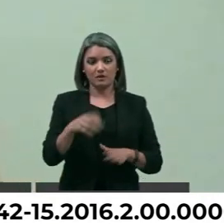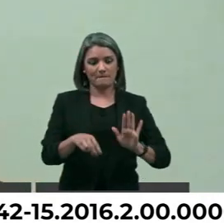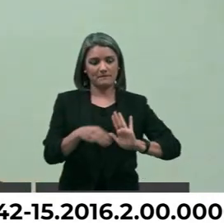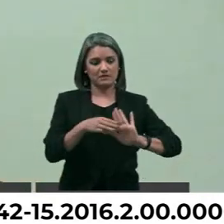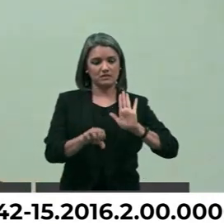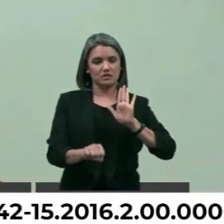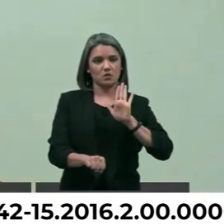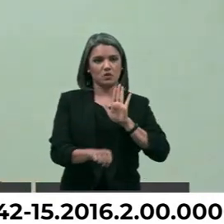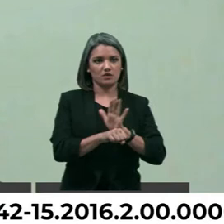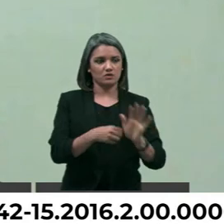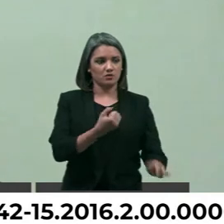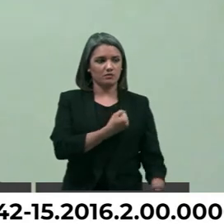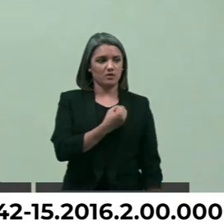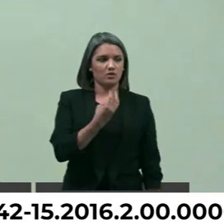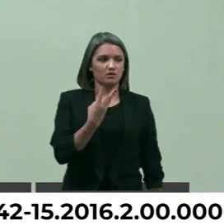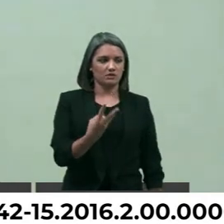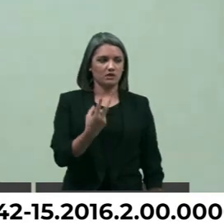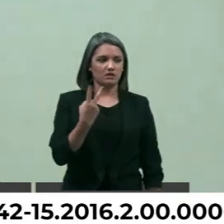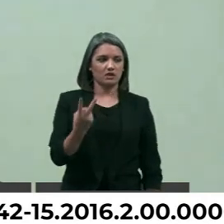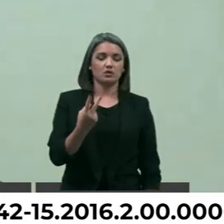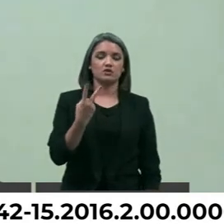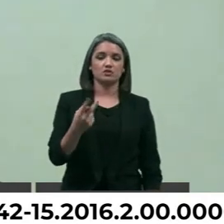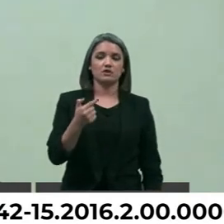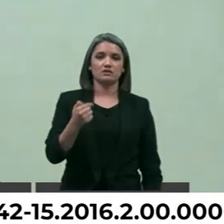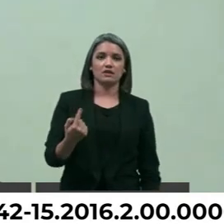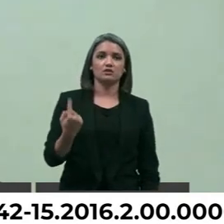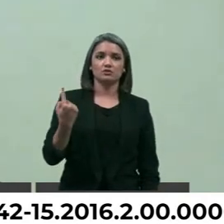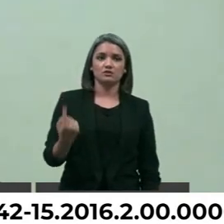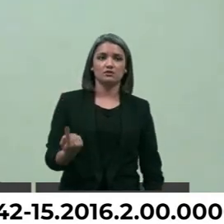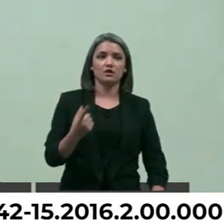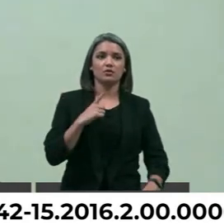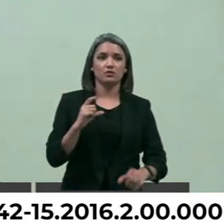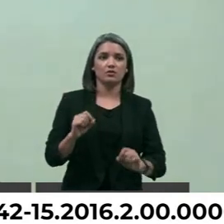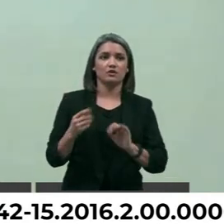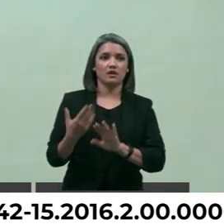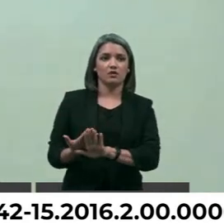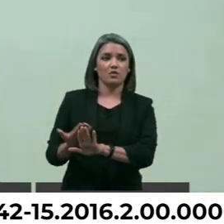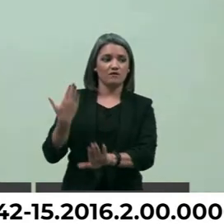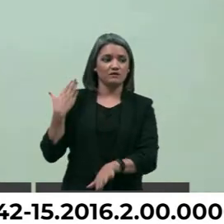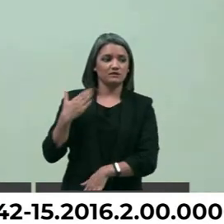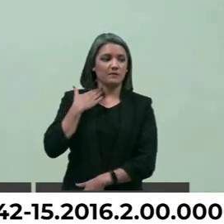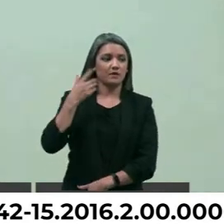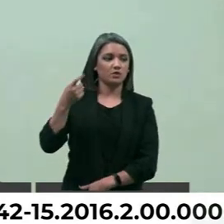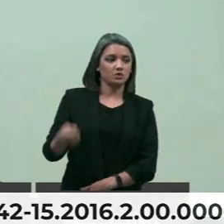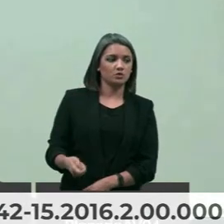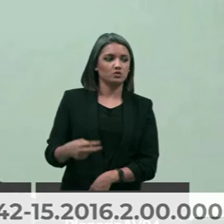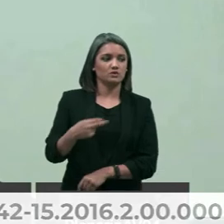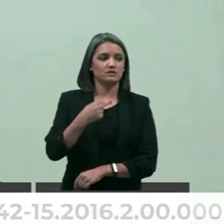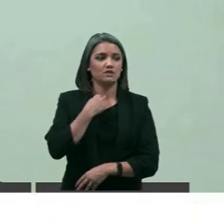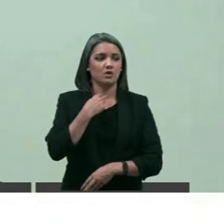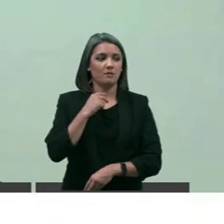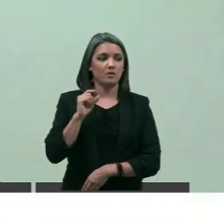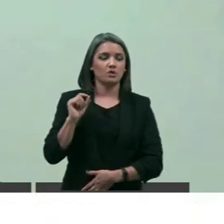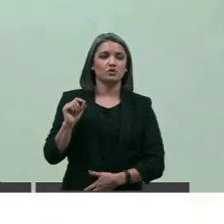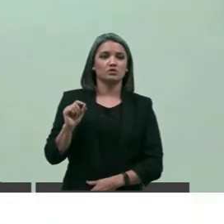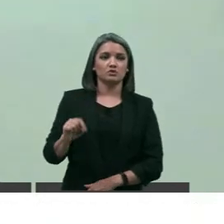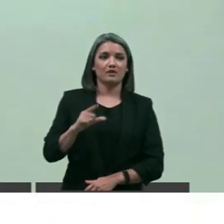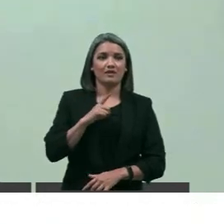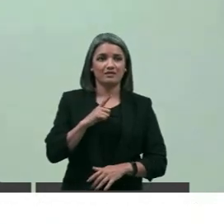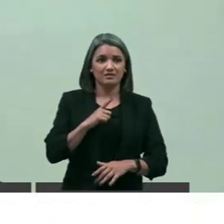segurança 32.271 do DF, o afastamento do magistrado não pode perdurar por